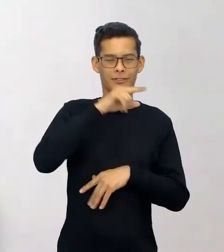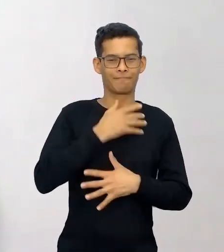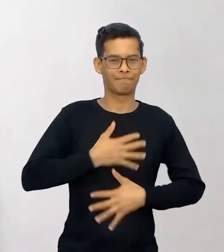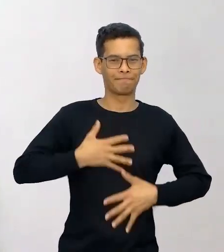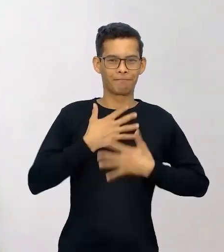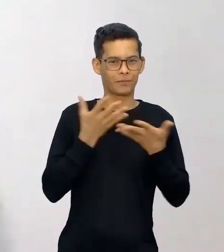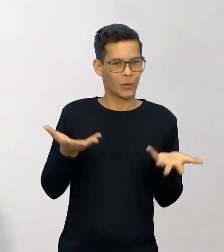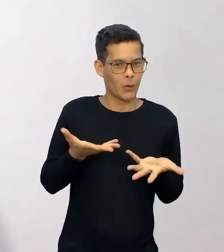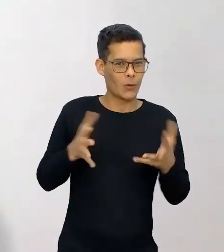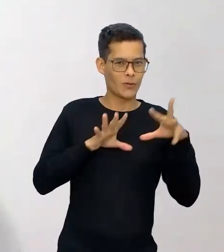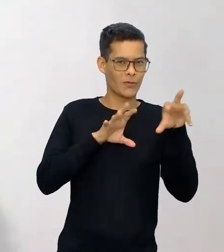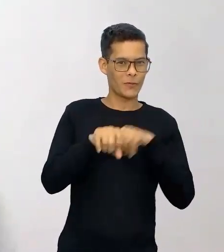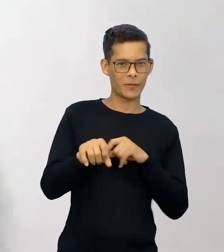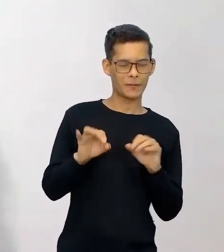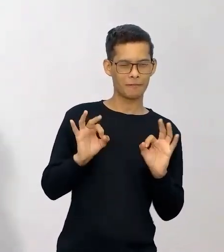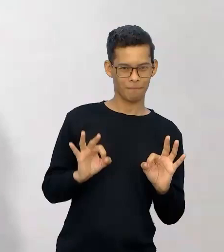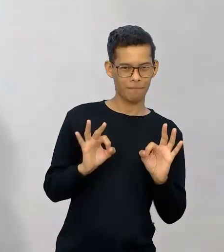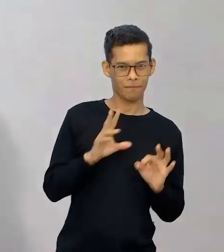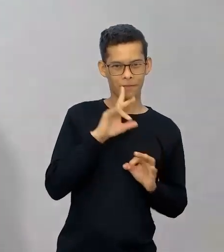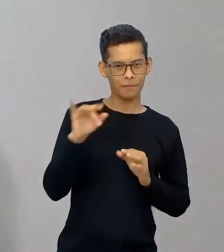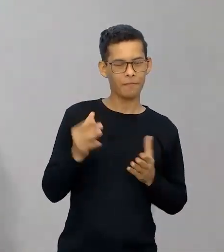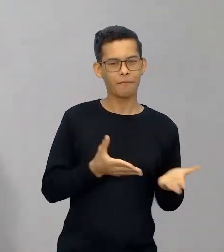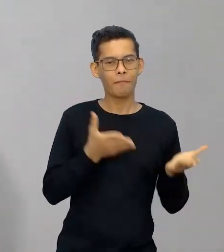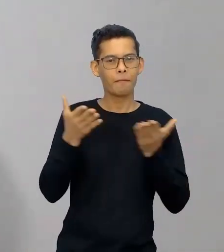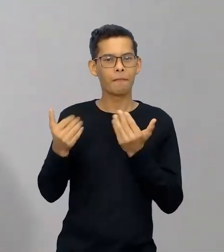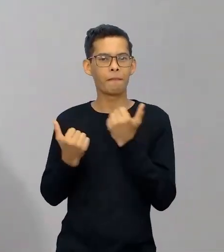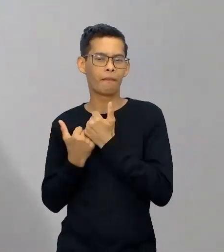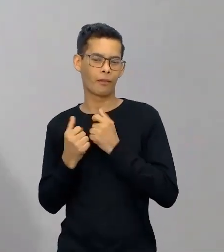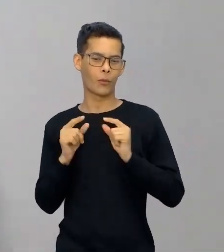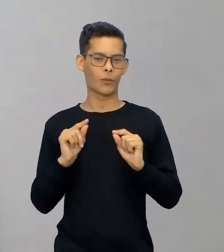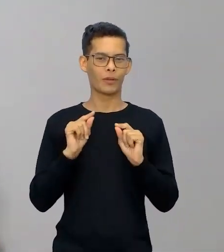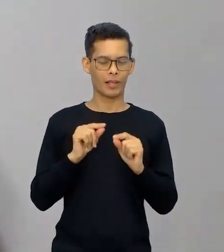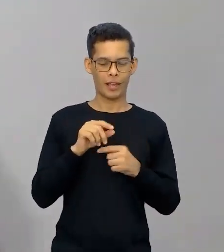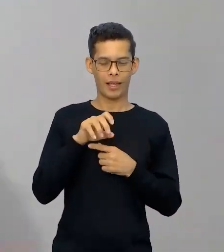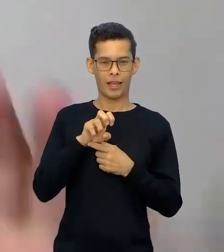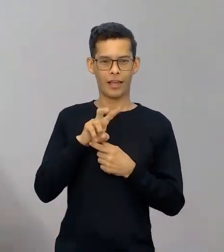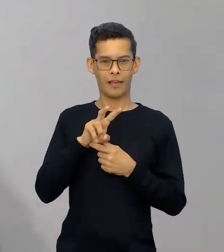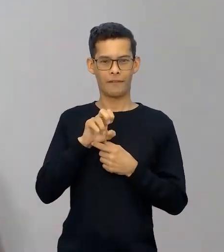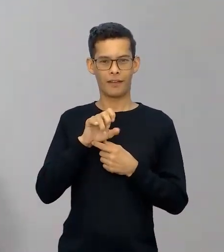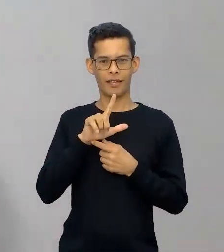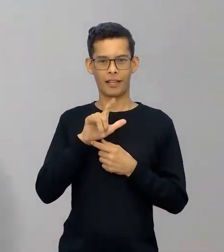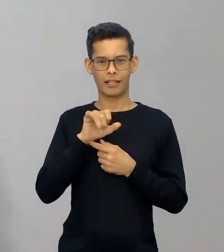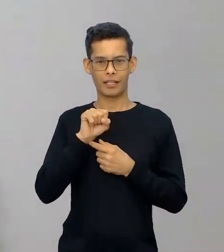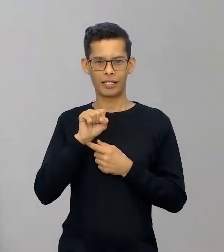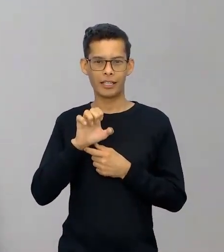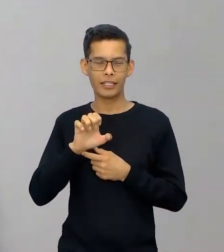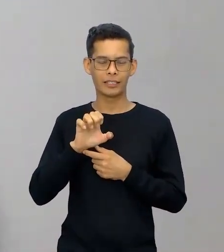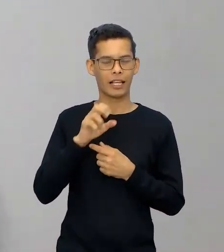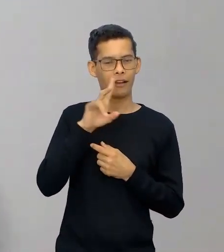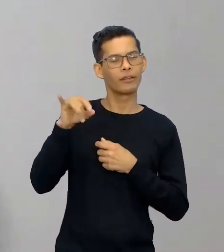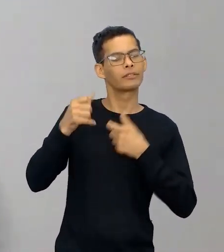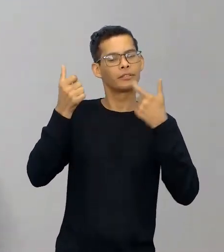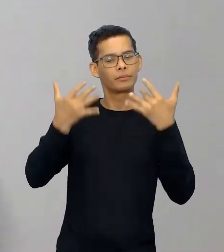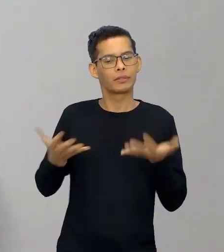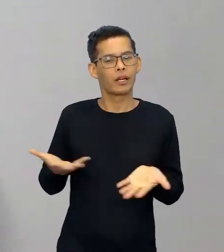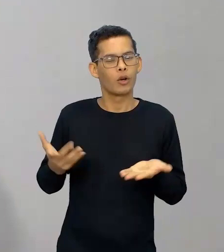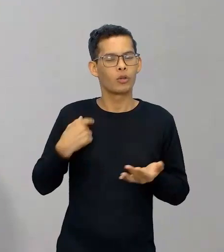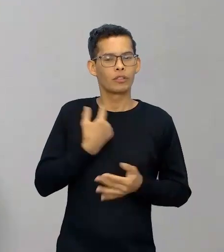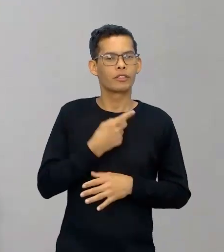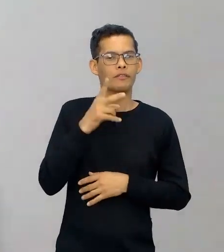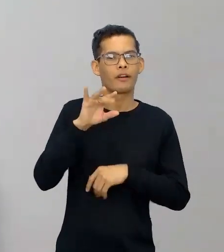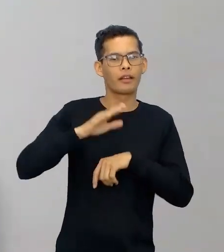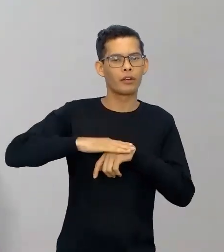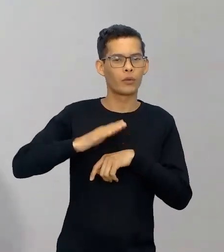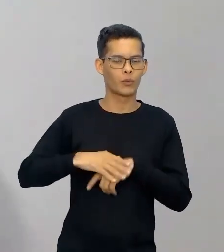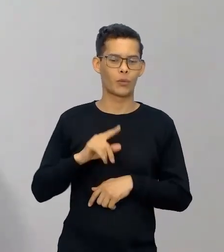formação. Para dar continuidade, vou passar para a Evelise, que ela vai contar certinho o que nós vamos fazer hoje. Evelise, é